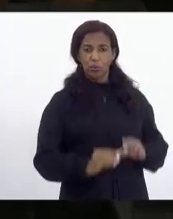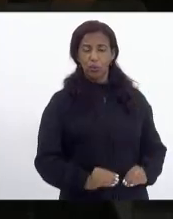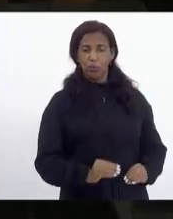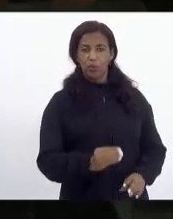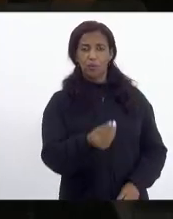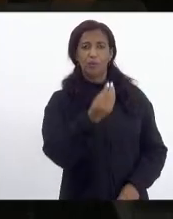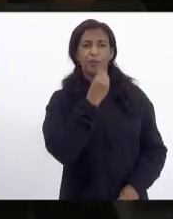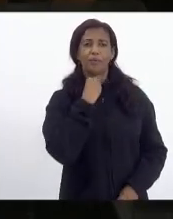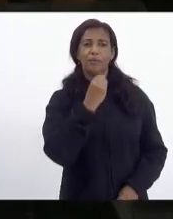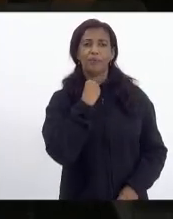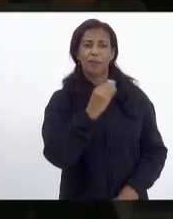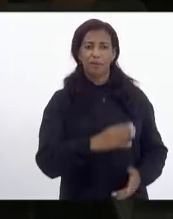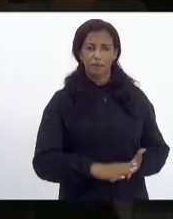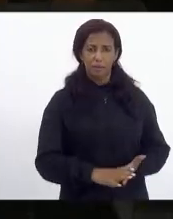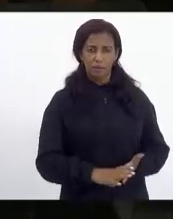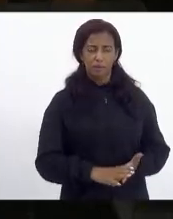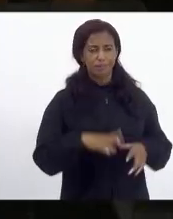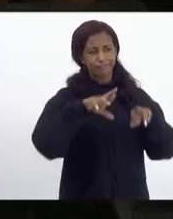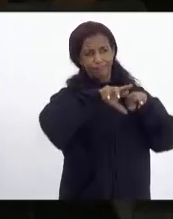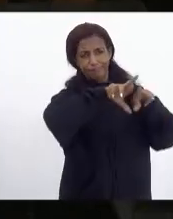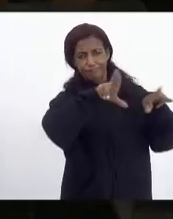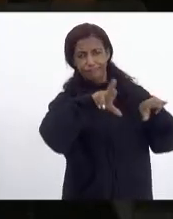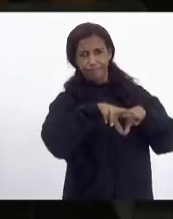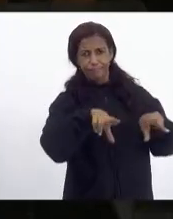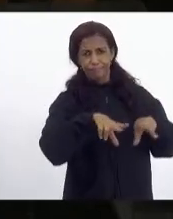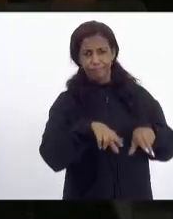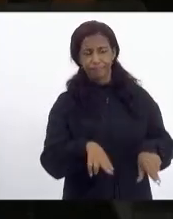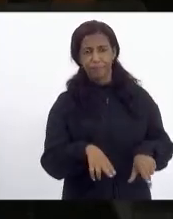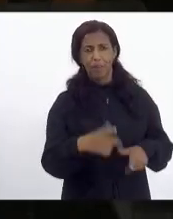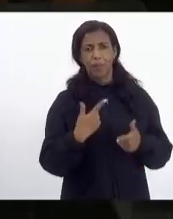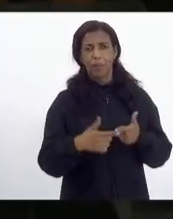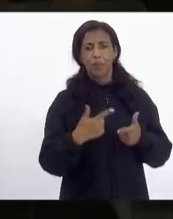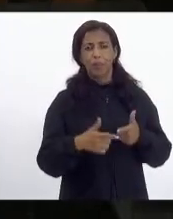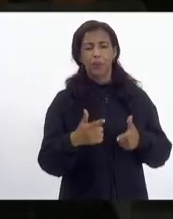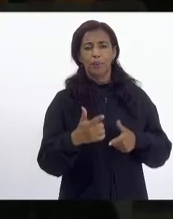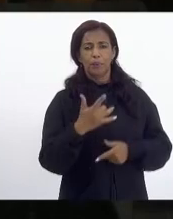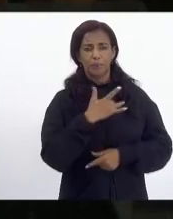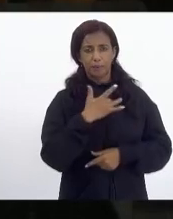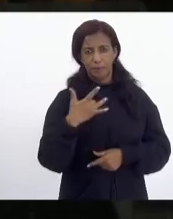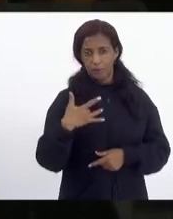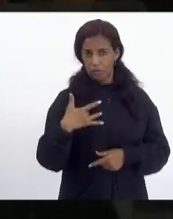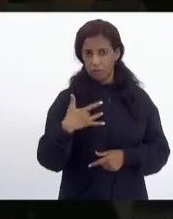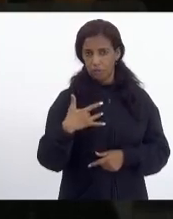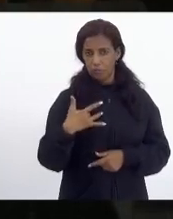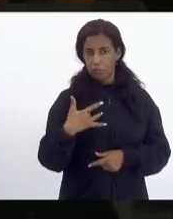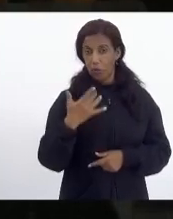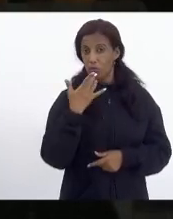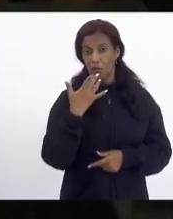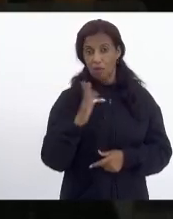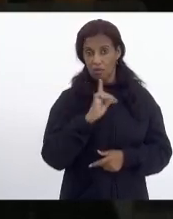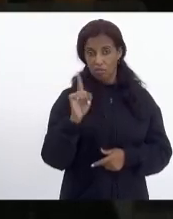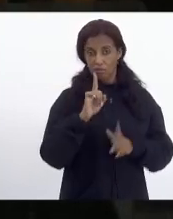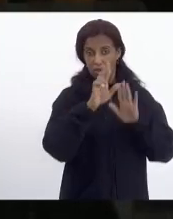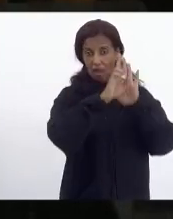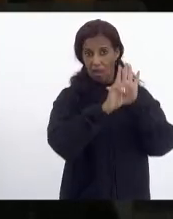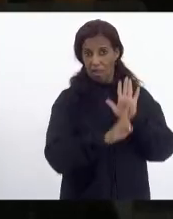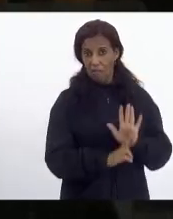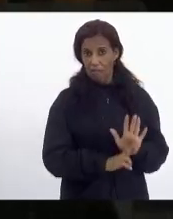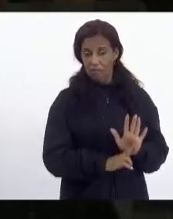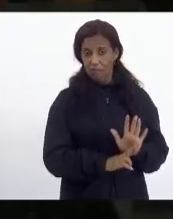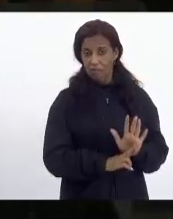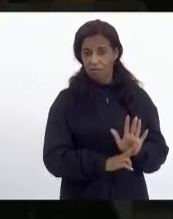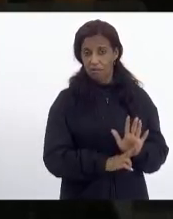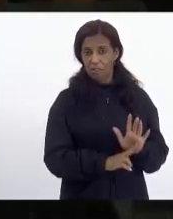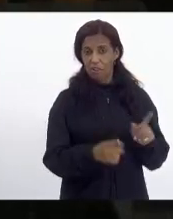debilitado atacado por diversas como comodidade não tô falando de regra do falando